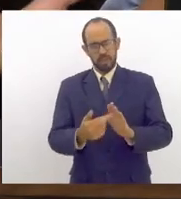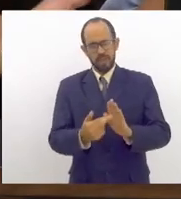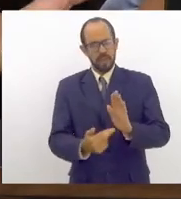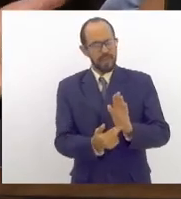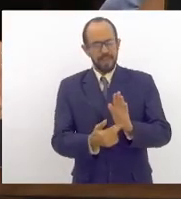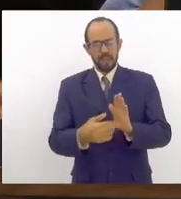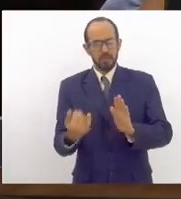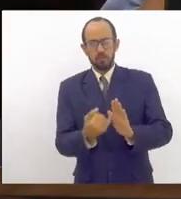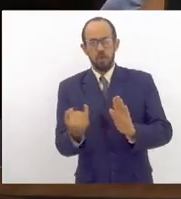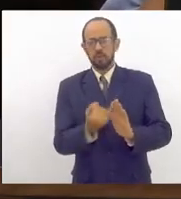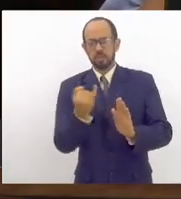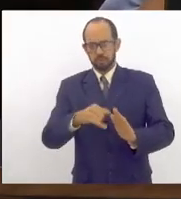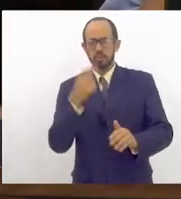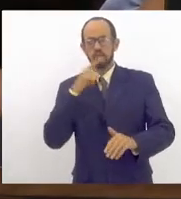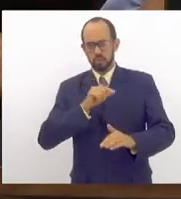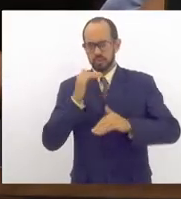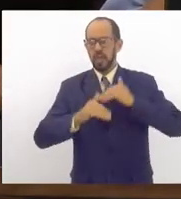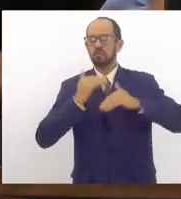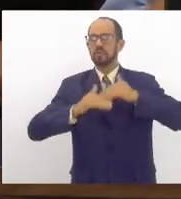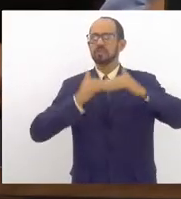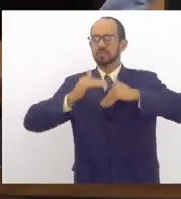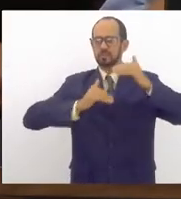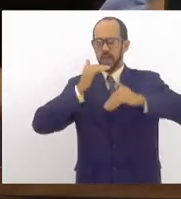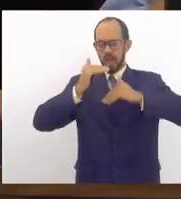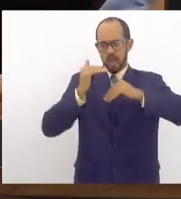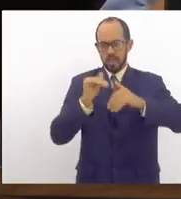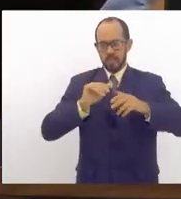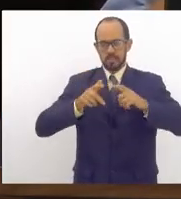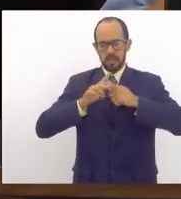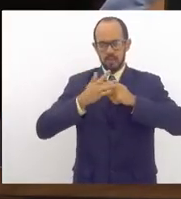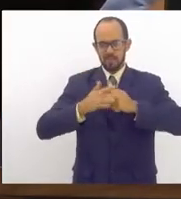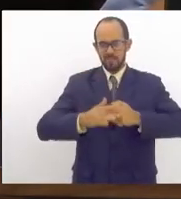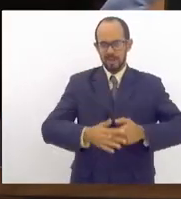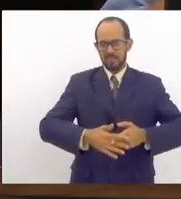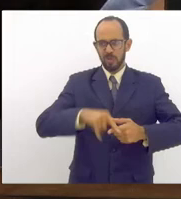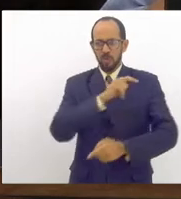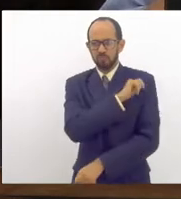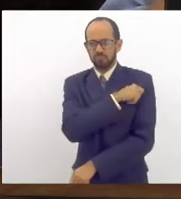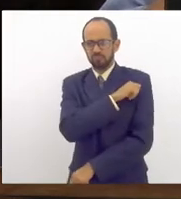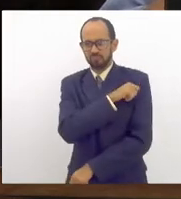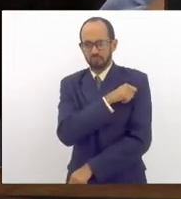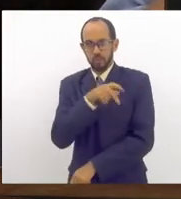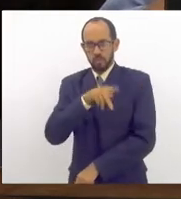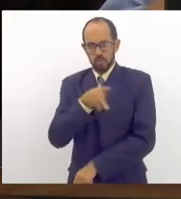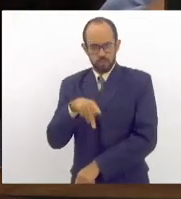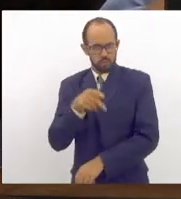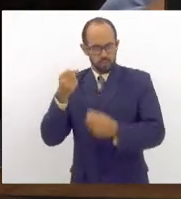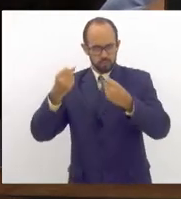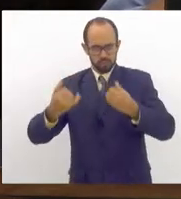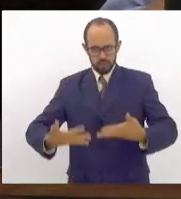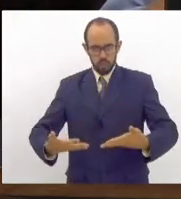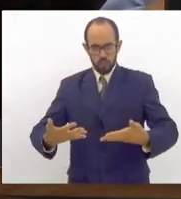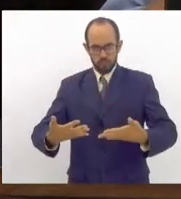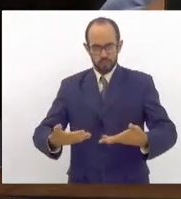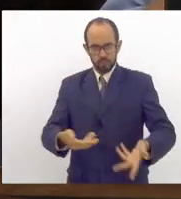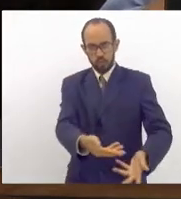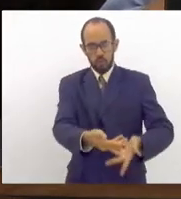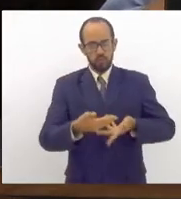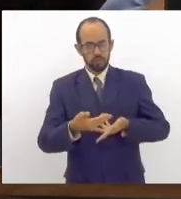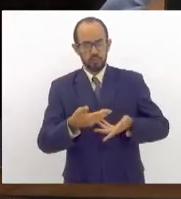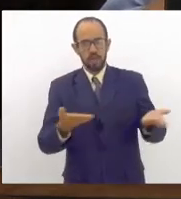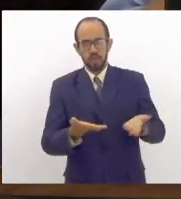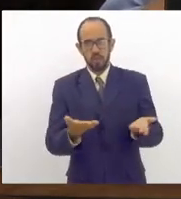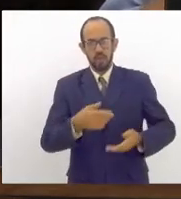avançar nesse processo de recuperação real que professor falou aqui quero convidar Nossa vereadora